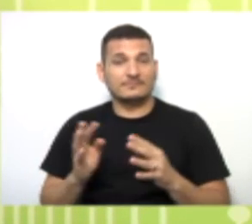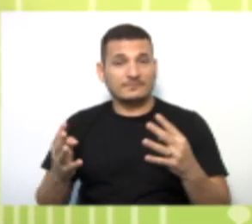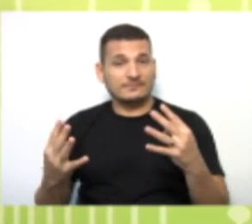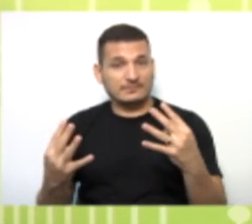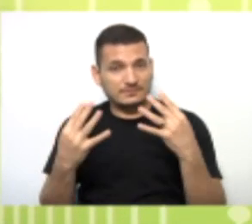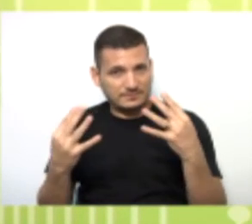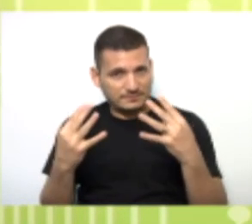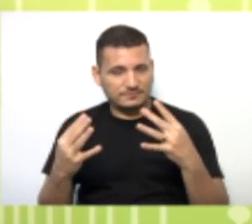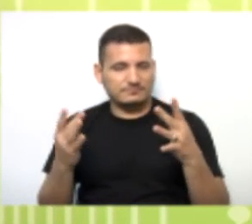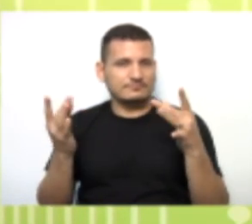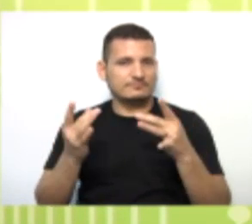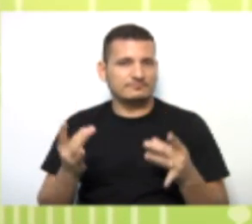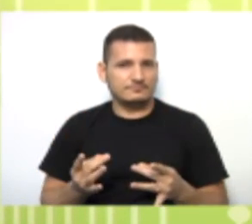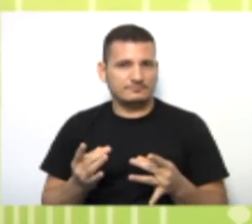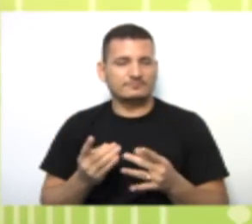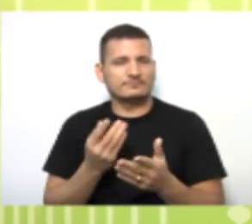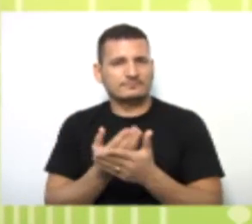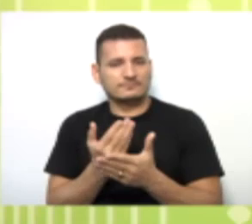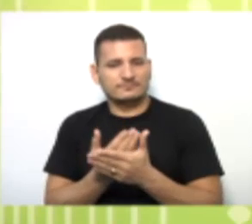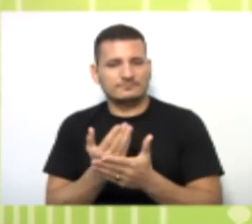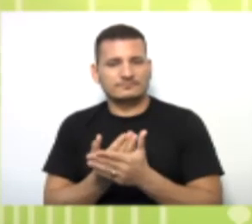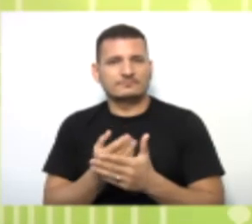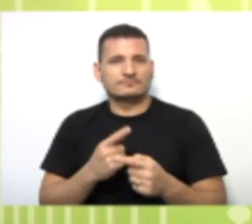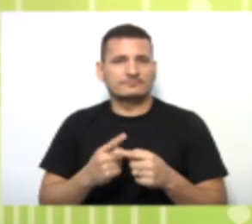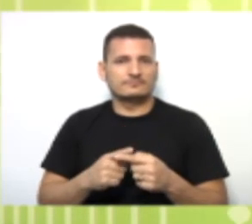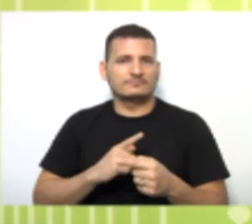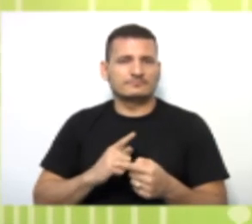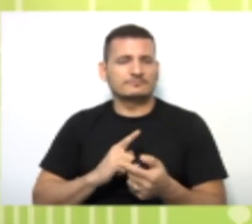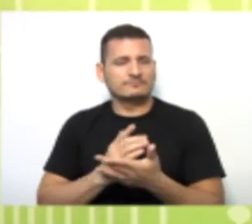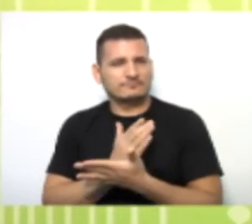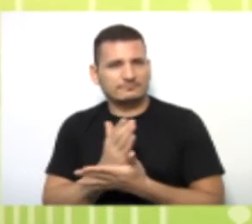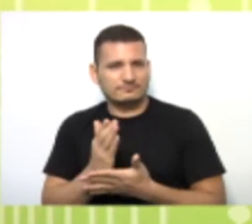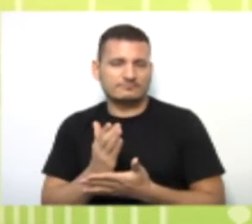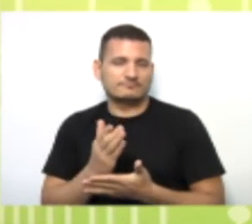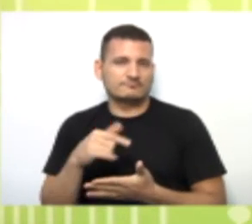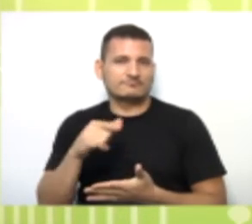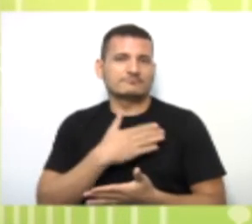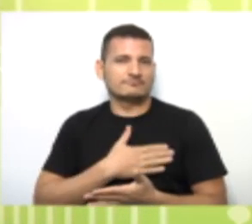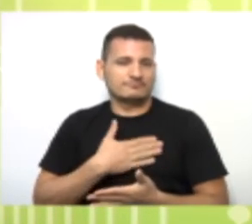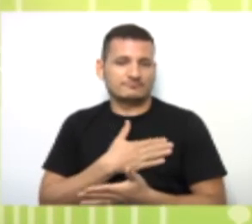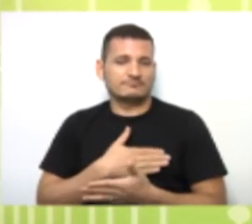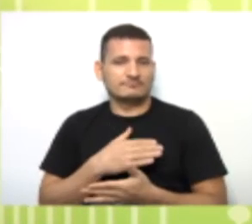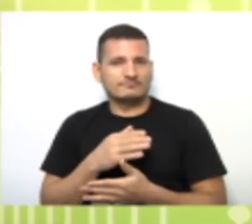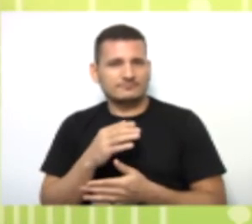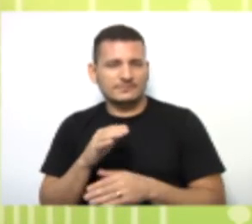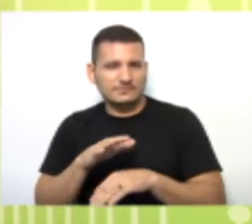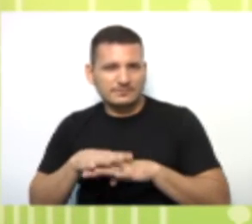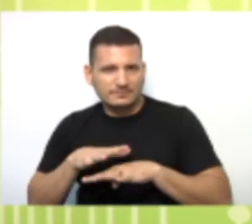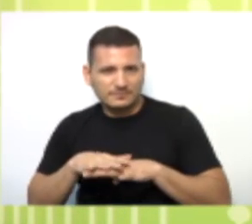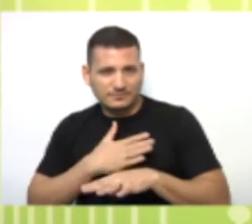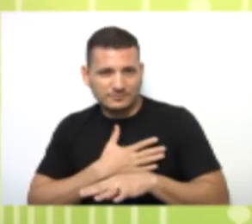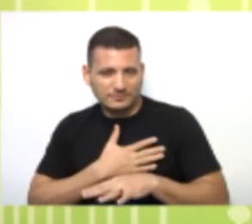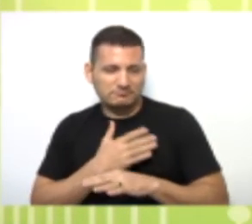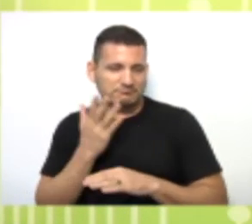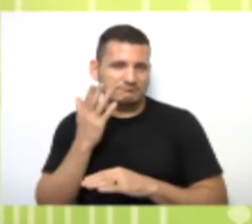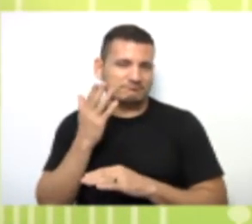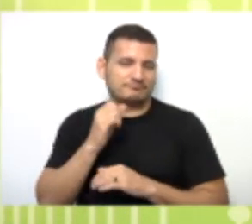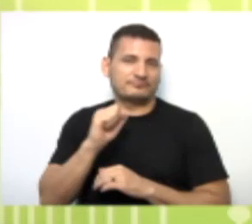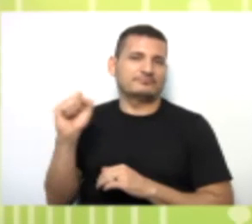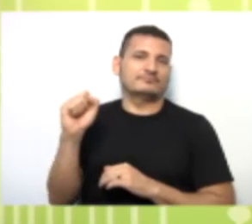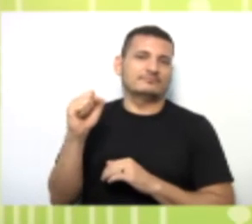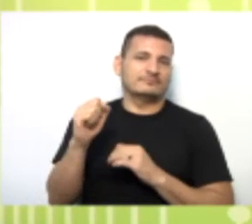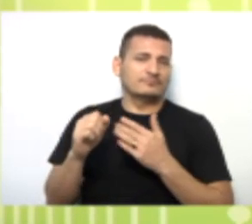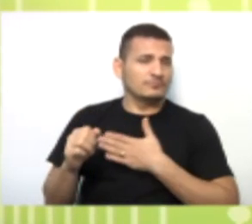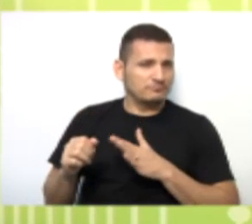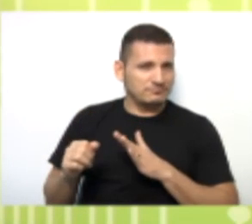bastante atenção nos detalhes dessa aula, porque tem umas coisinhas que vocês vão gostar bastante aqui, tá? Para quem gosta de matemática, só sucesso. Para quem não gosta